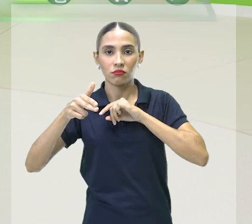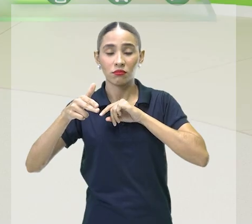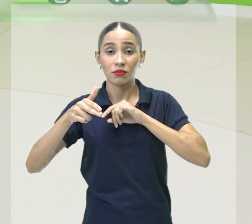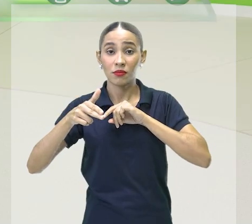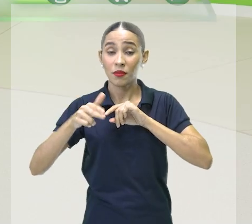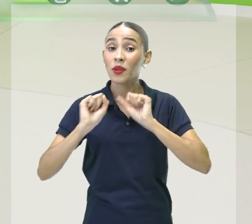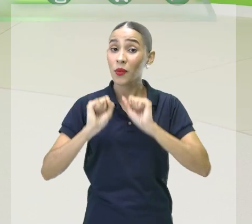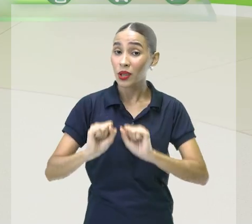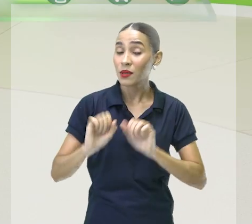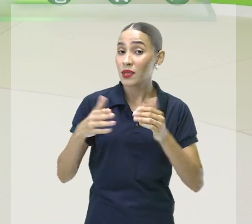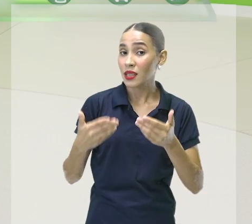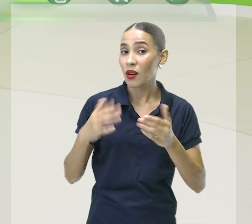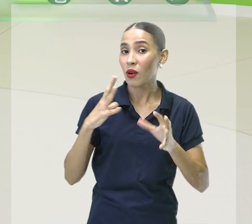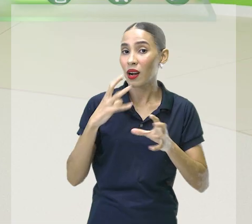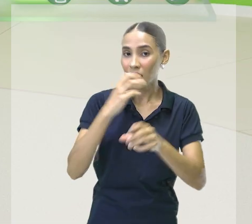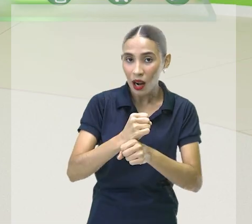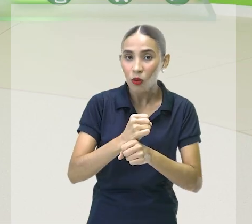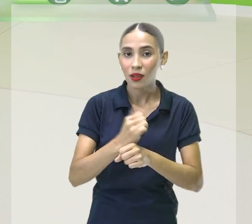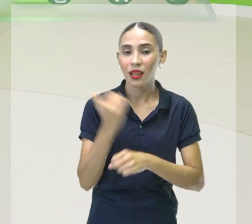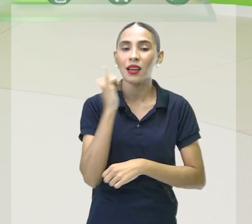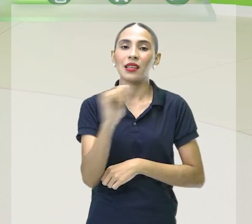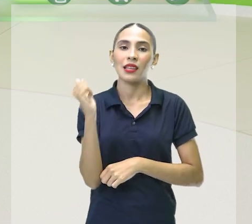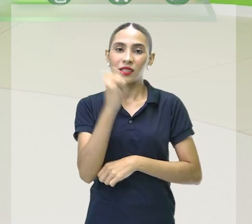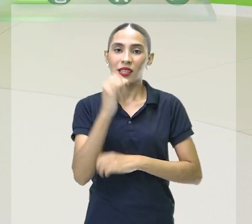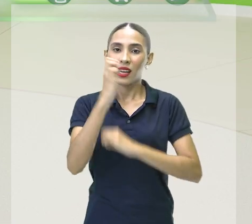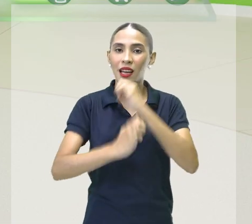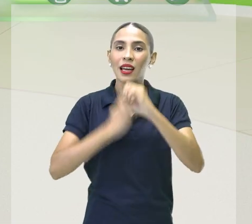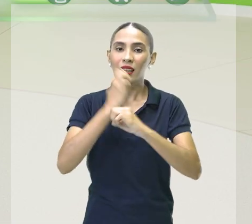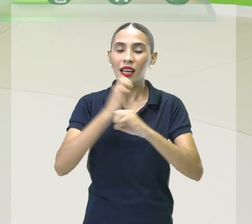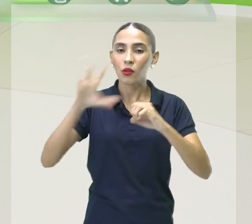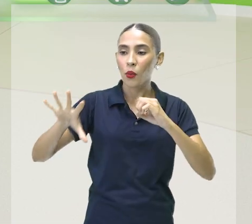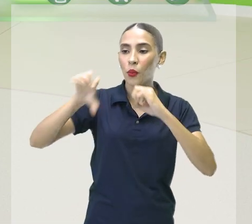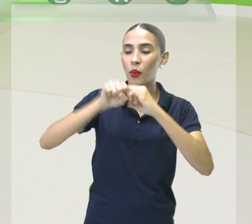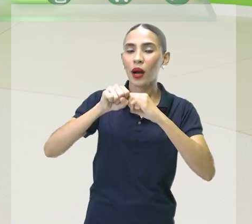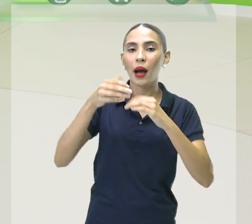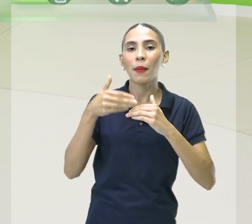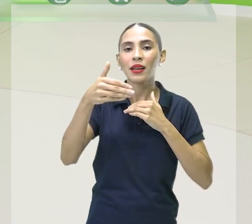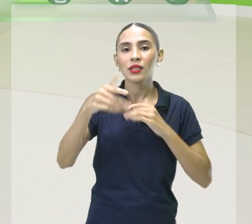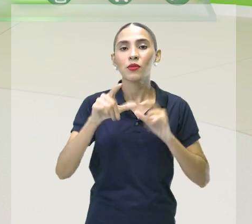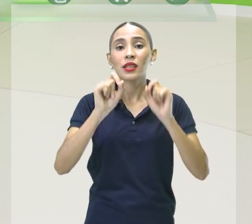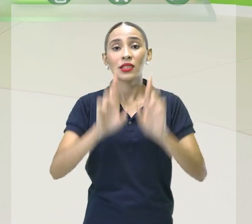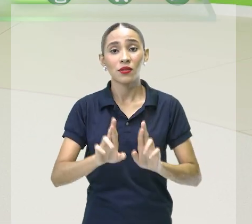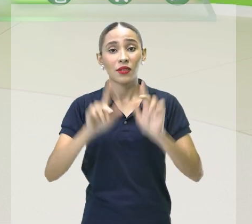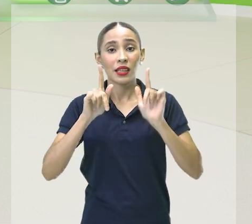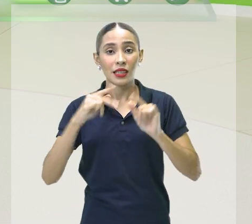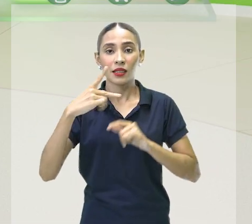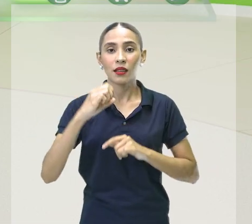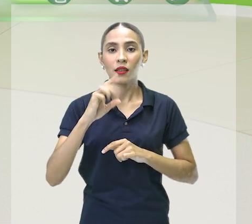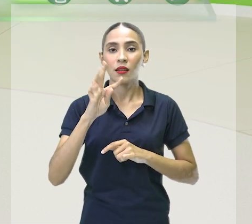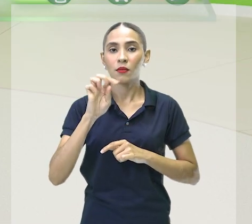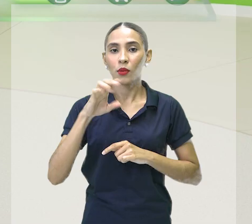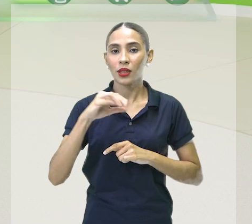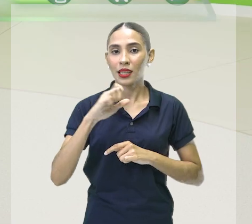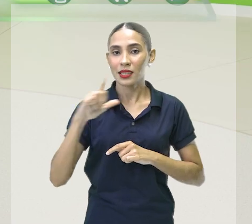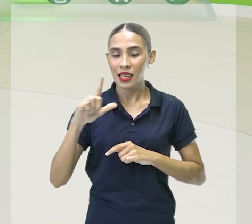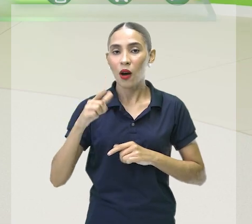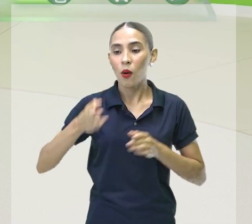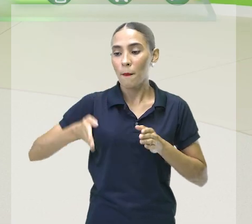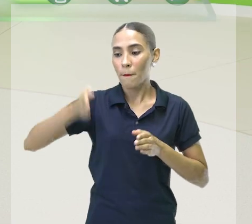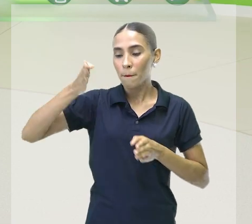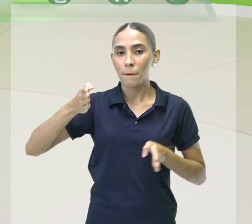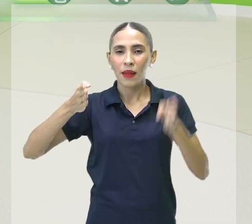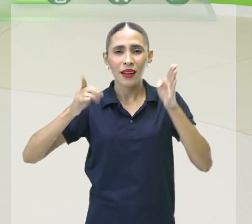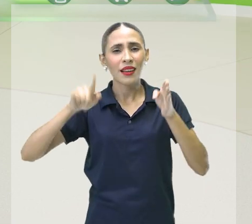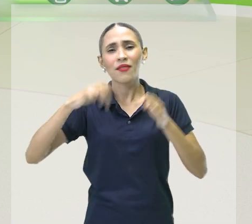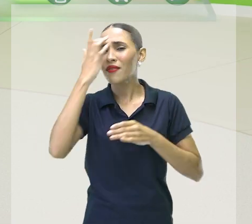Podemos, então, calcular as energias dos elétrons ejetados a partir da diferença de potencial entre as placas, que é bem